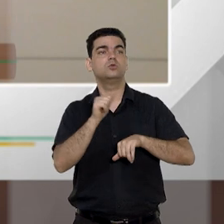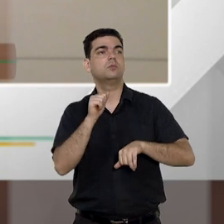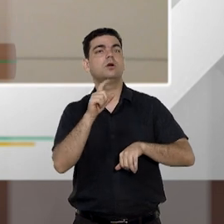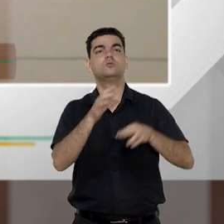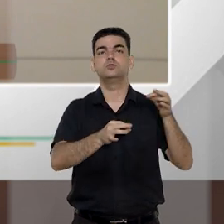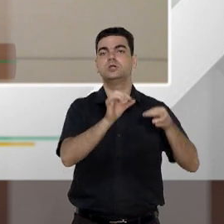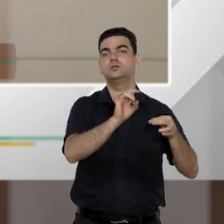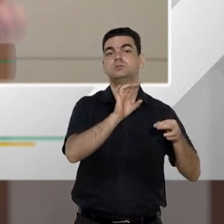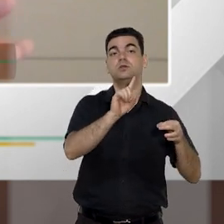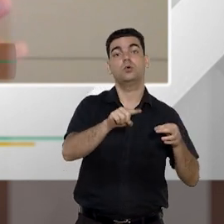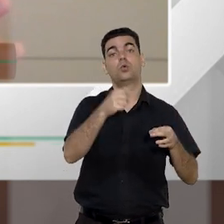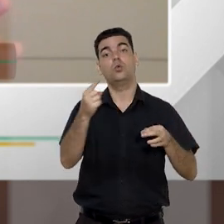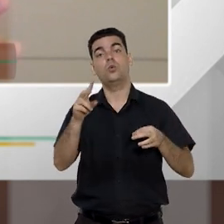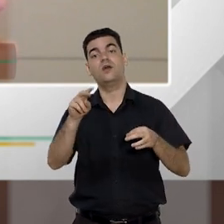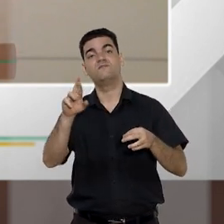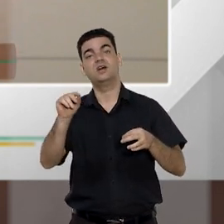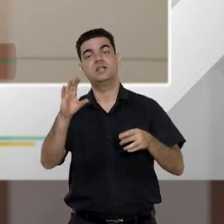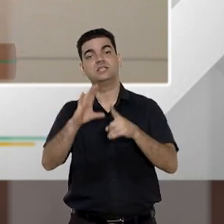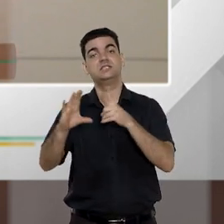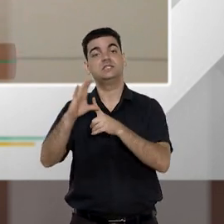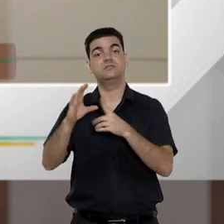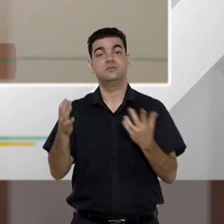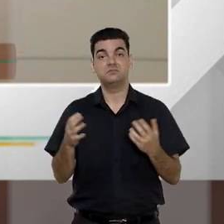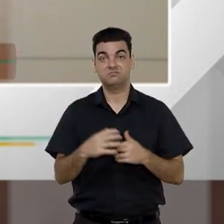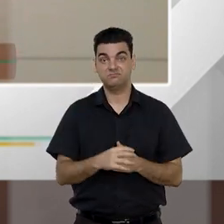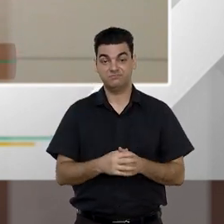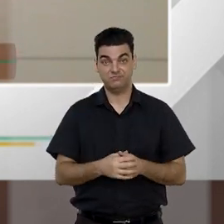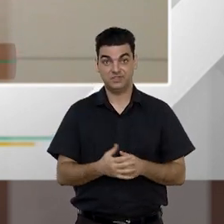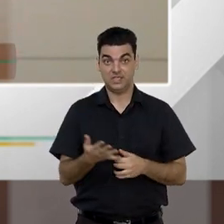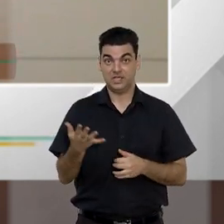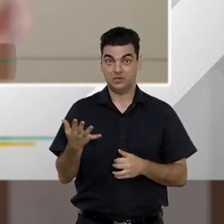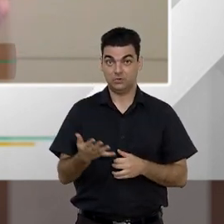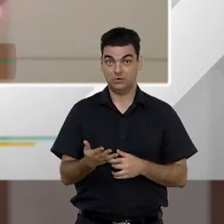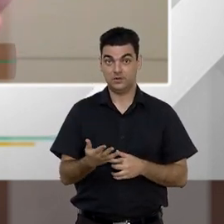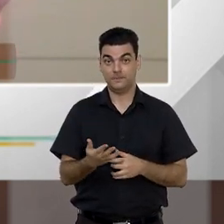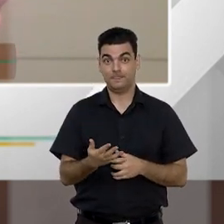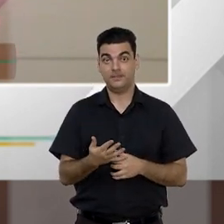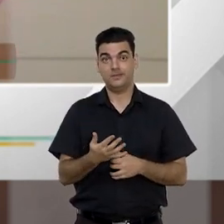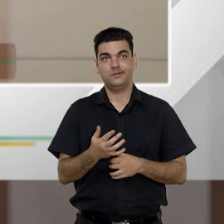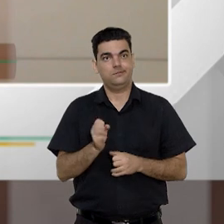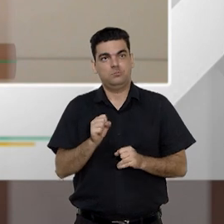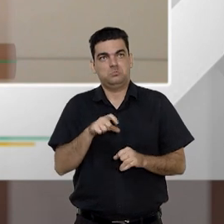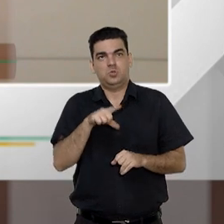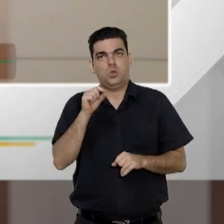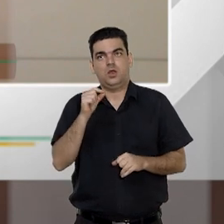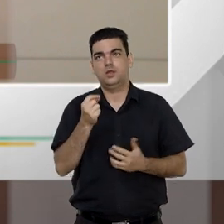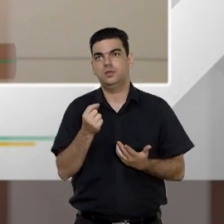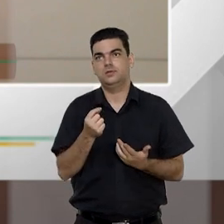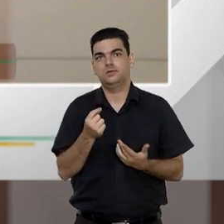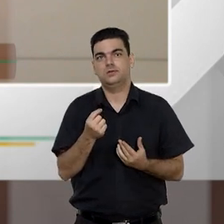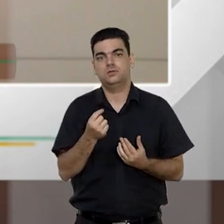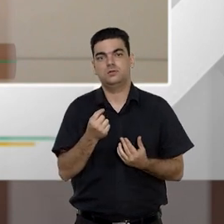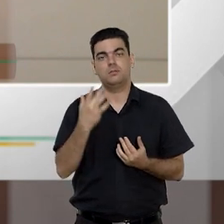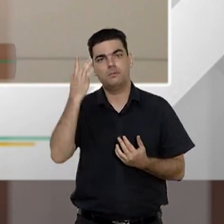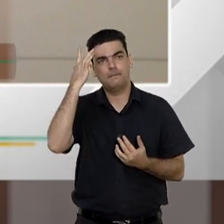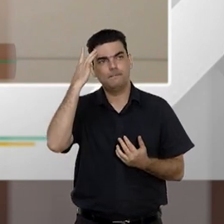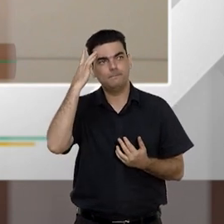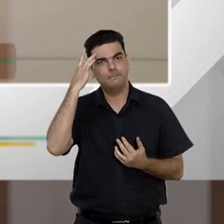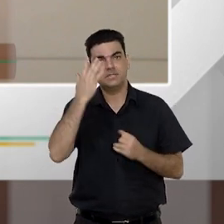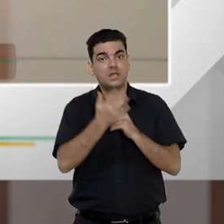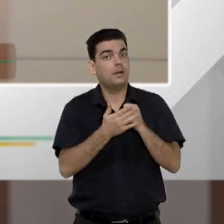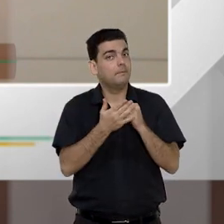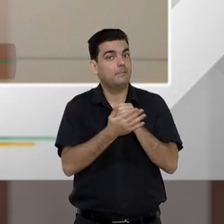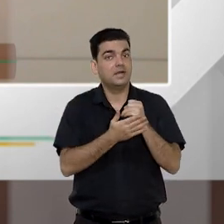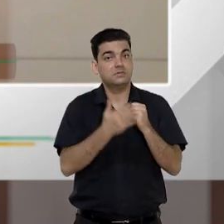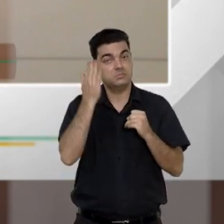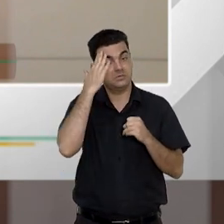demandante, ele pode escolher entre o juizado ou uma vara cível. E num caso como esse, ele poderia então optar aquele